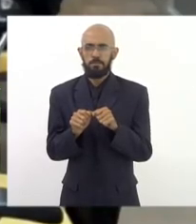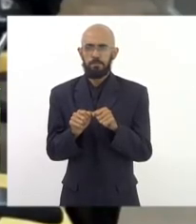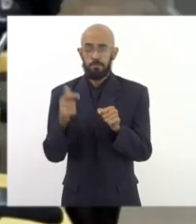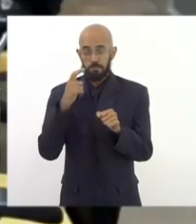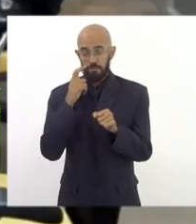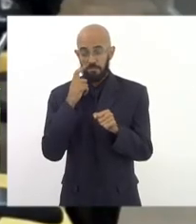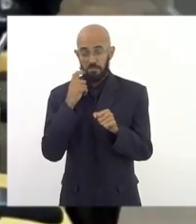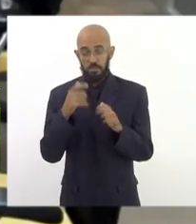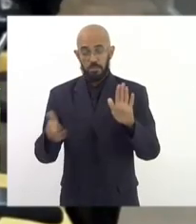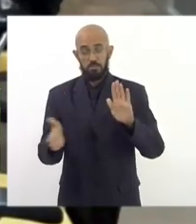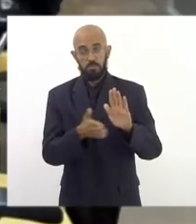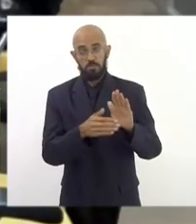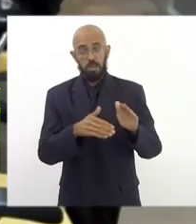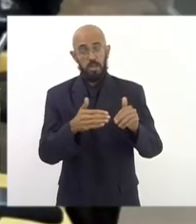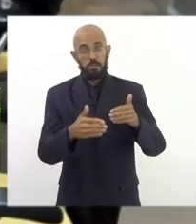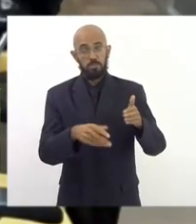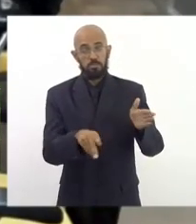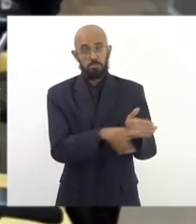nas próprias secretarias.